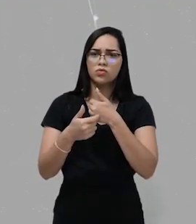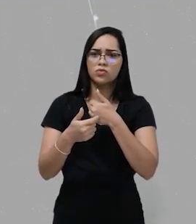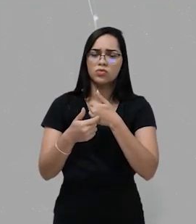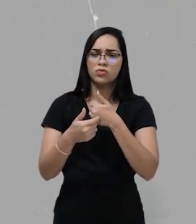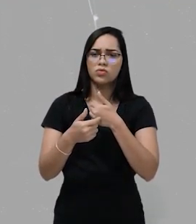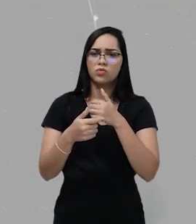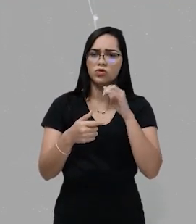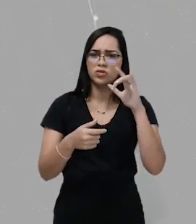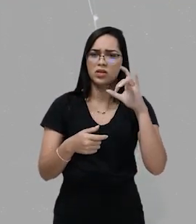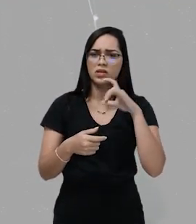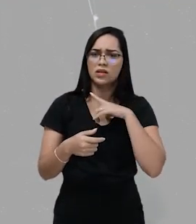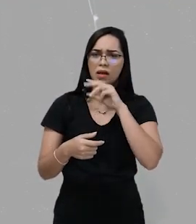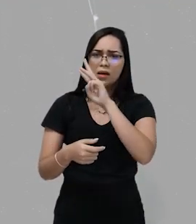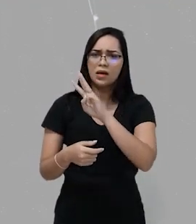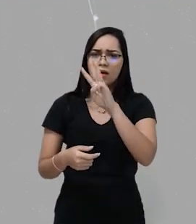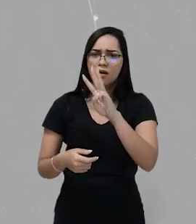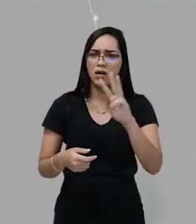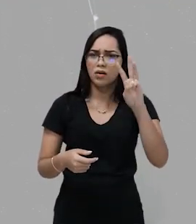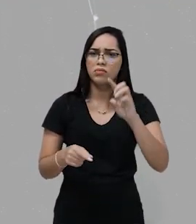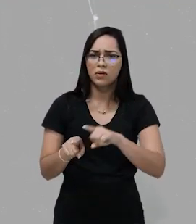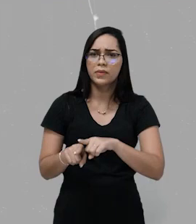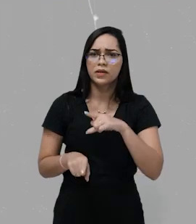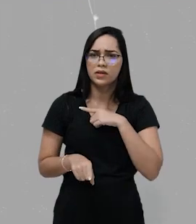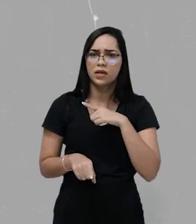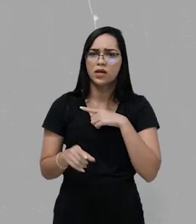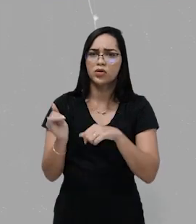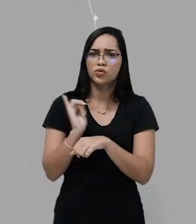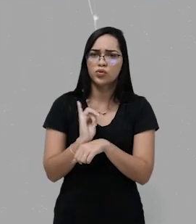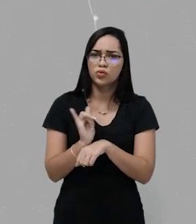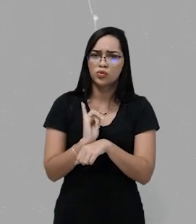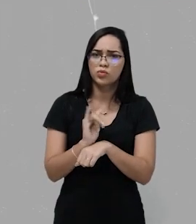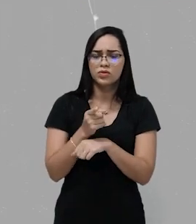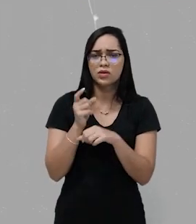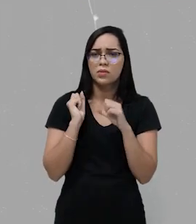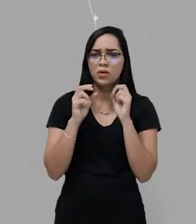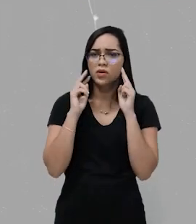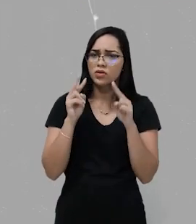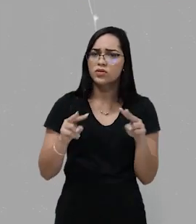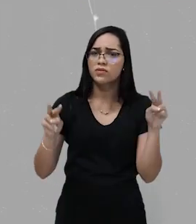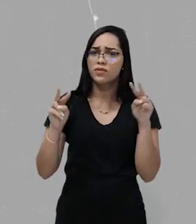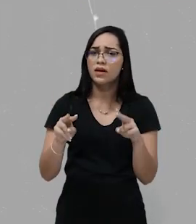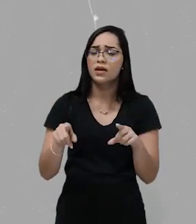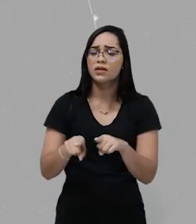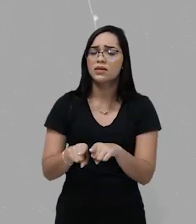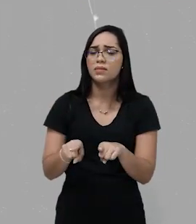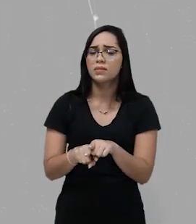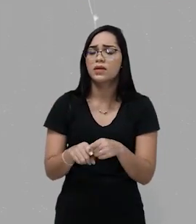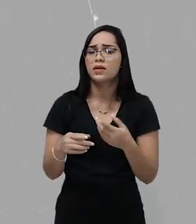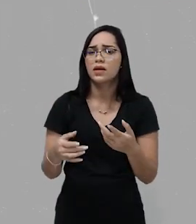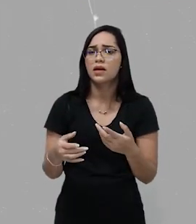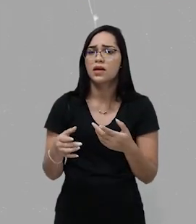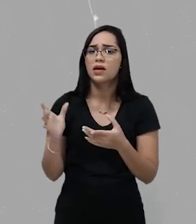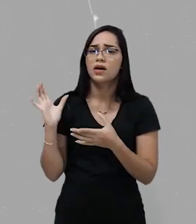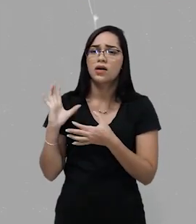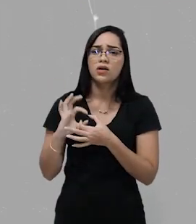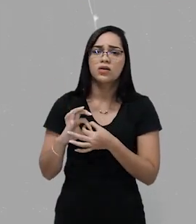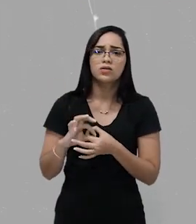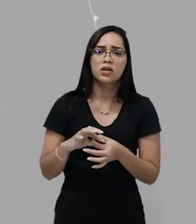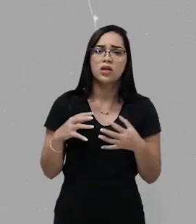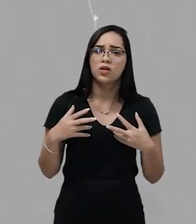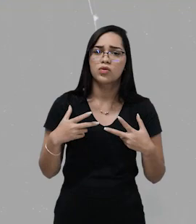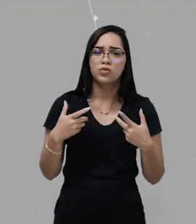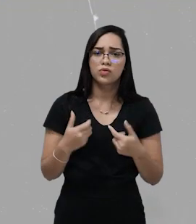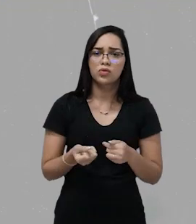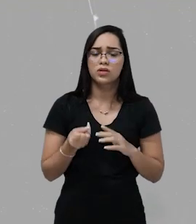Eles têm site, eles têm canal no YouTube. Você pode assisti-los e contextualizar